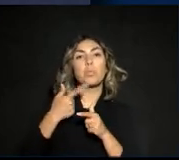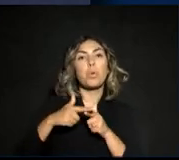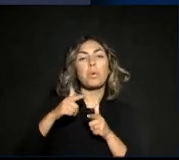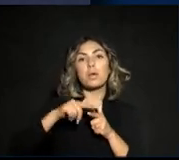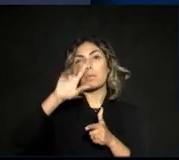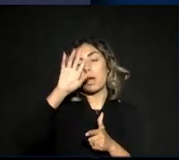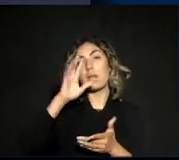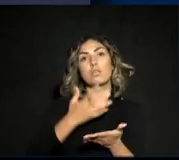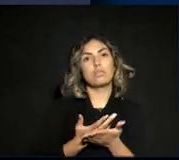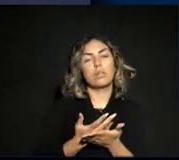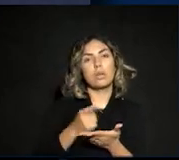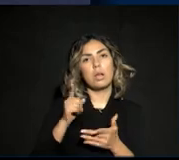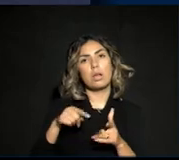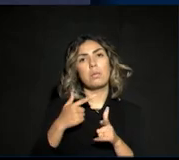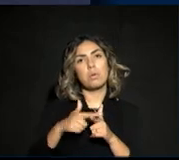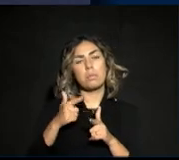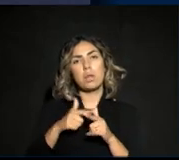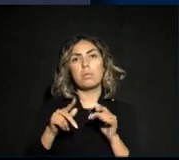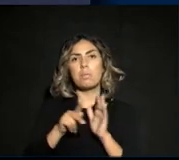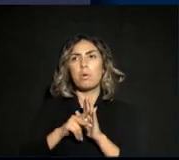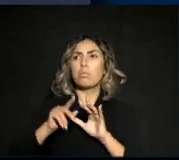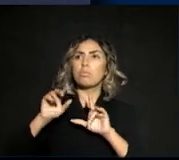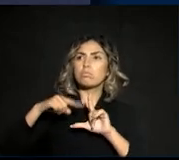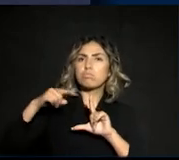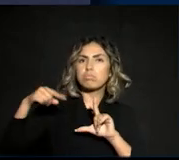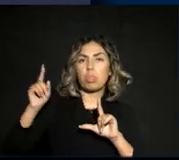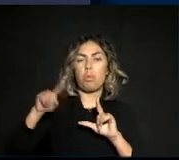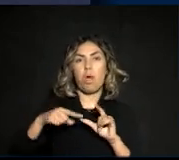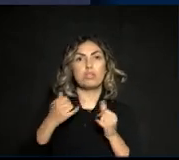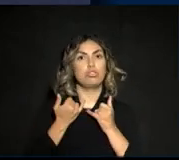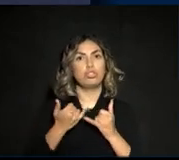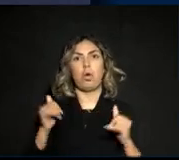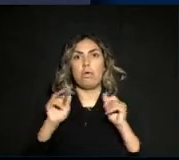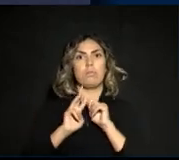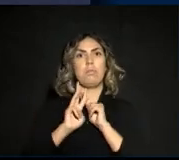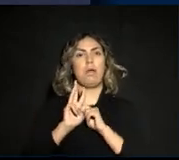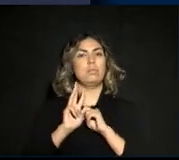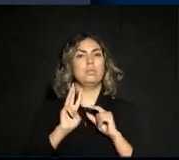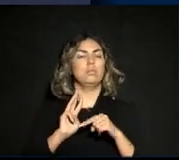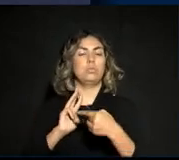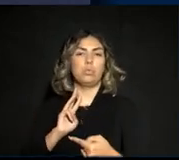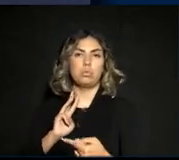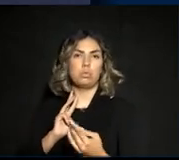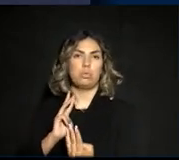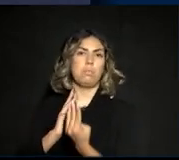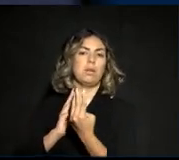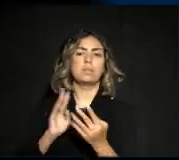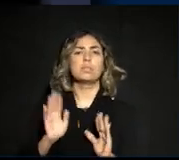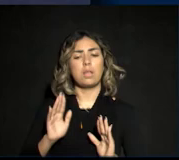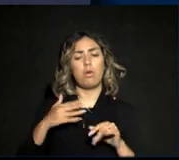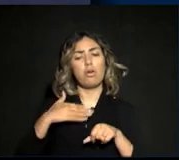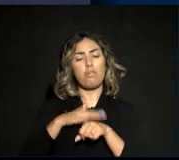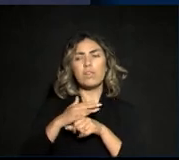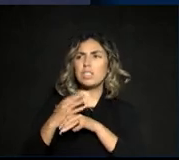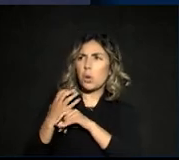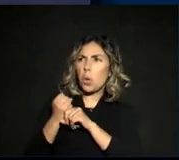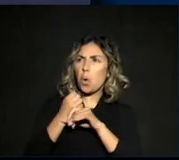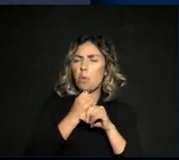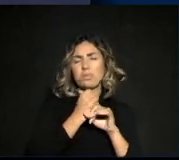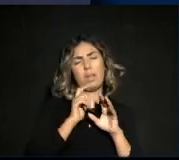na época, mas um problema de inércia inflacionária e não de um choque de um trimestre para o outro. Mas fizemos uma conta complicada,